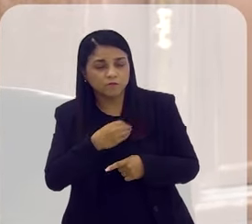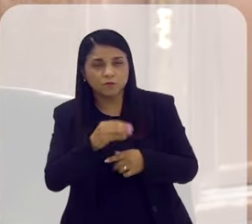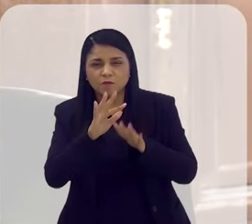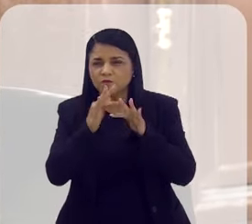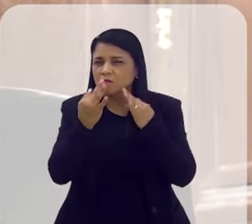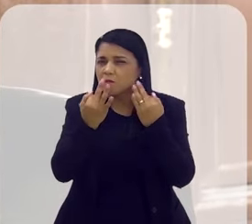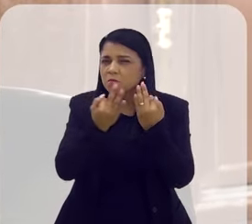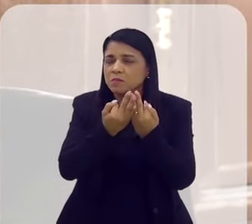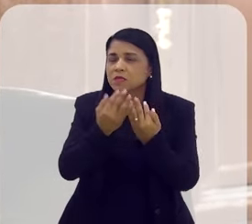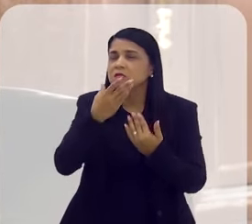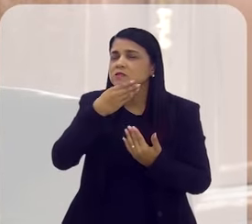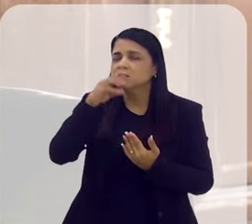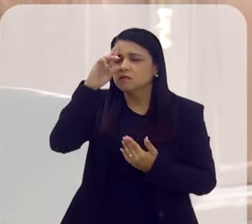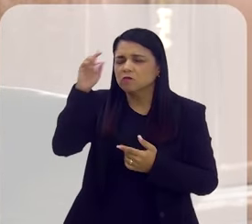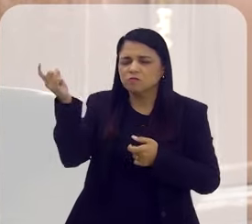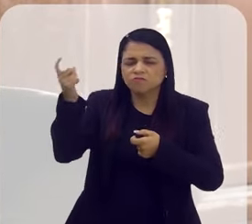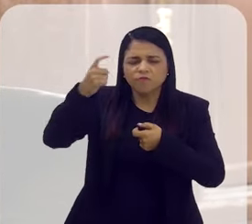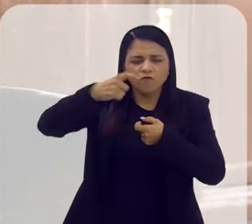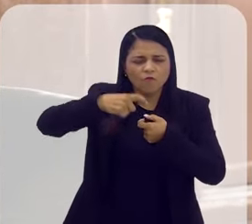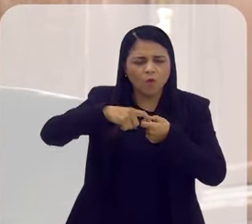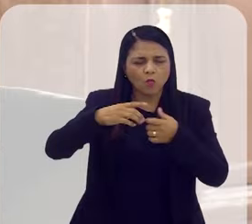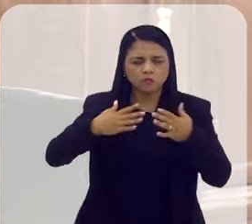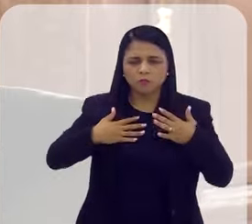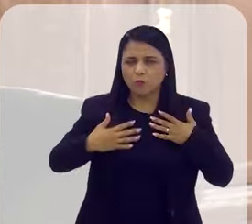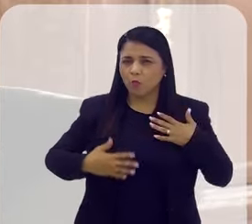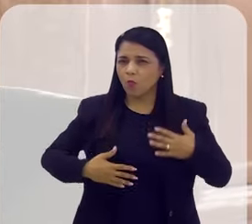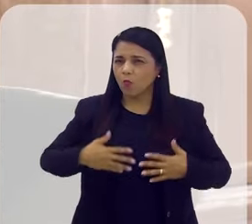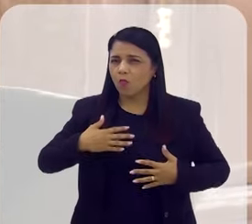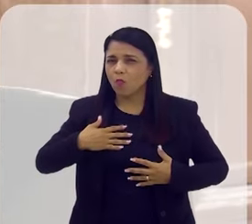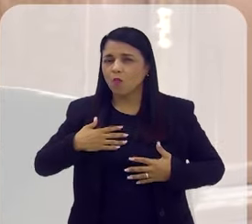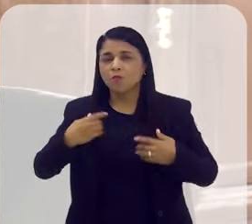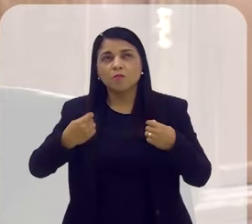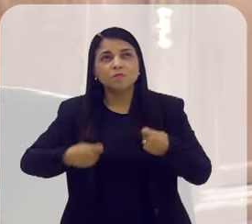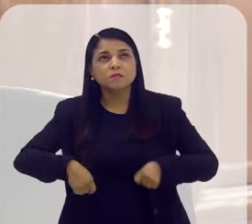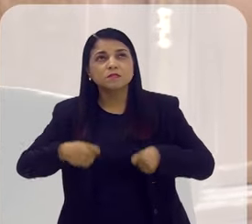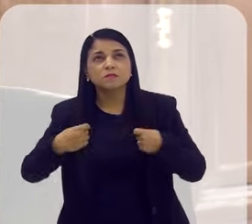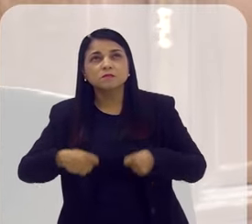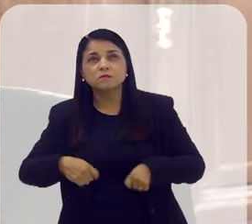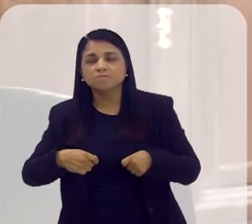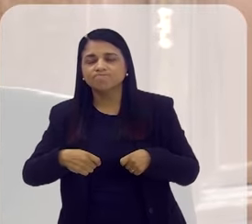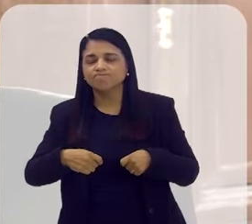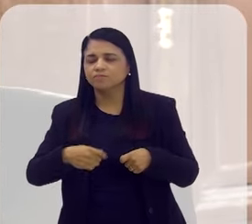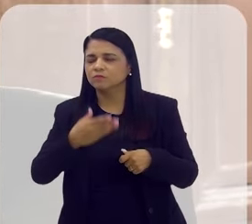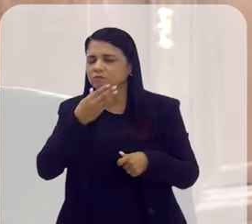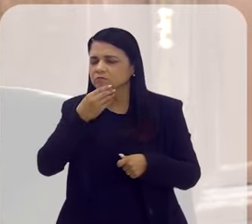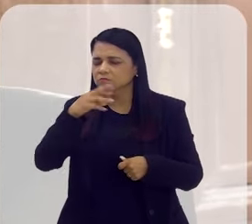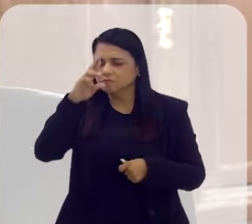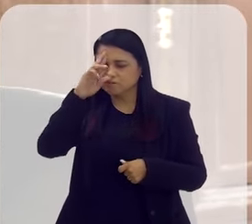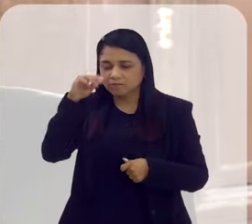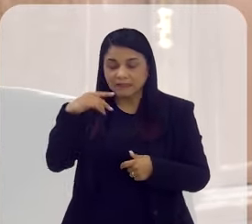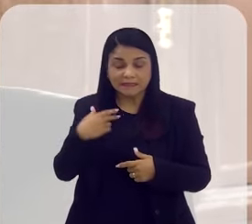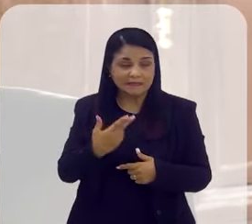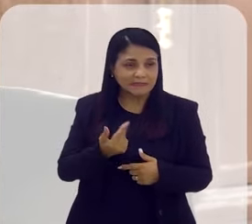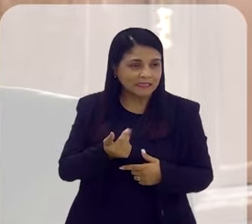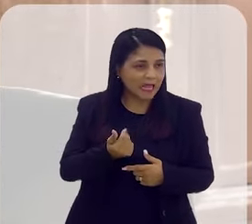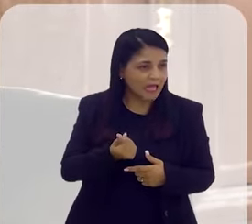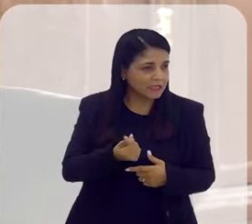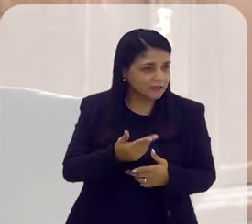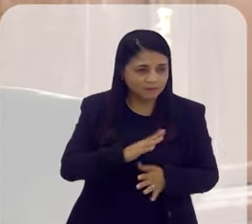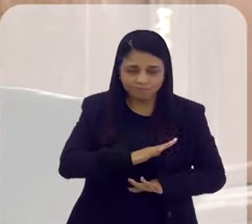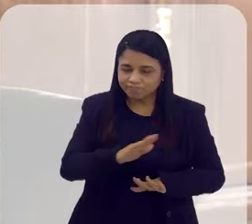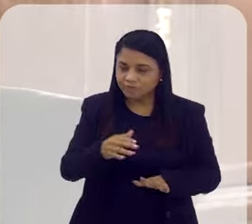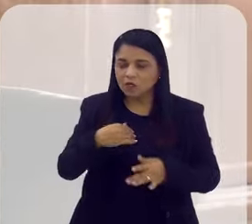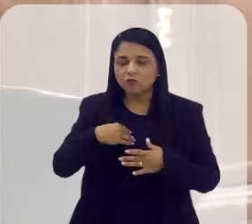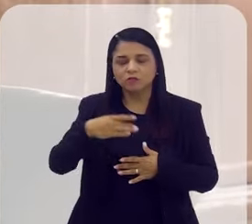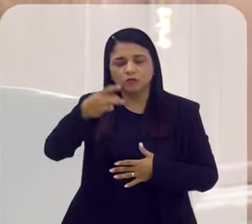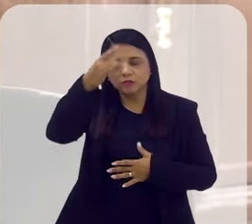meu filho, eu tenho minha família. Senhor, me traz de volta para o meu corpo. Senhor, eu preciso, Senhor. E nada acontecia. E